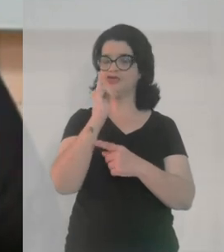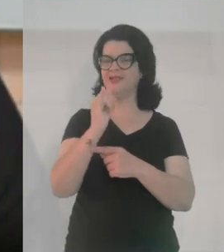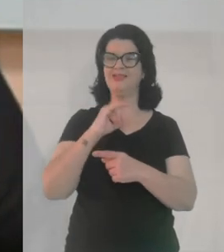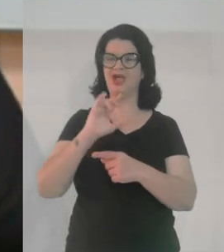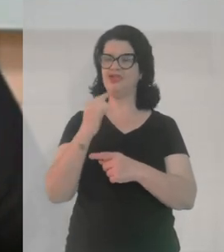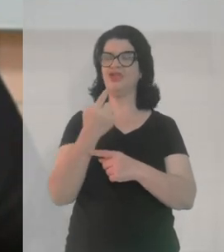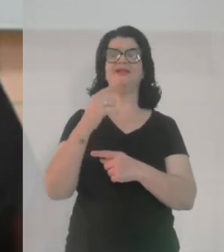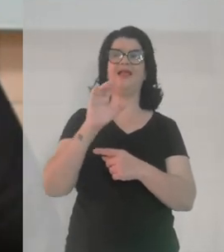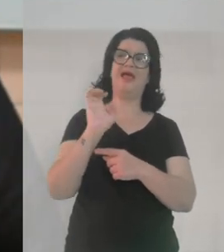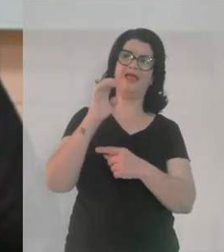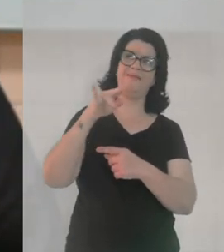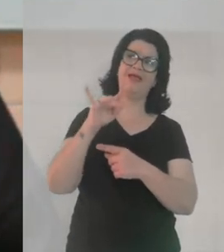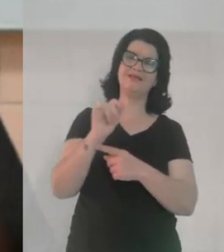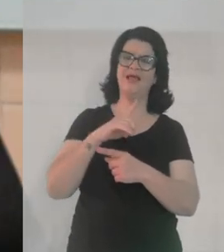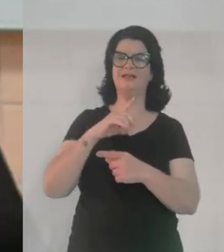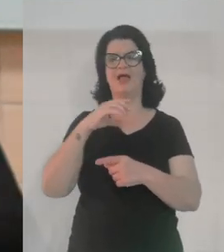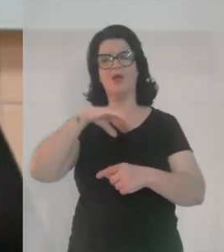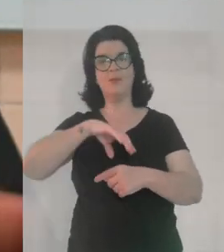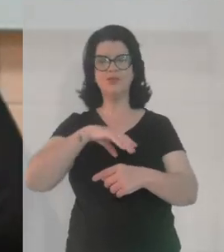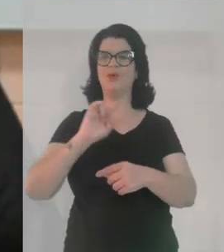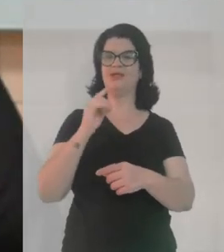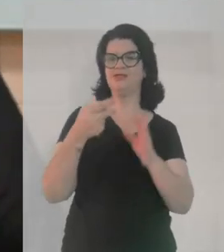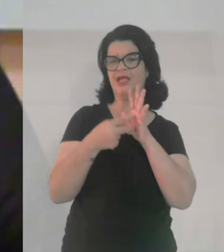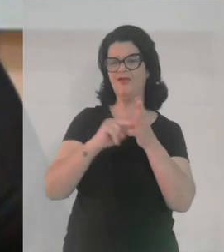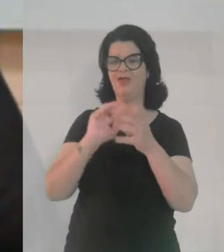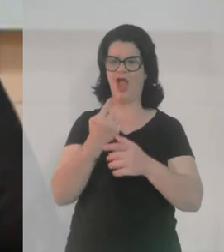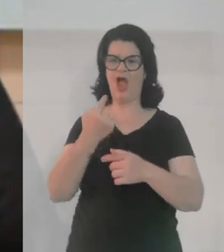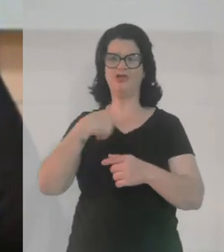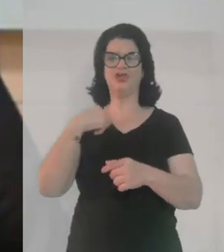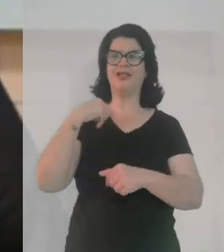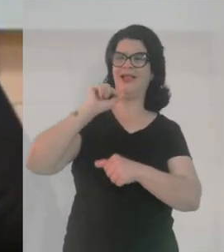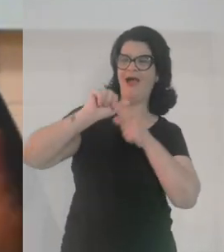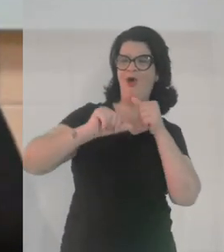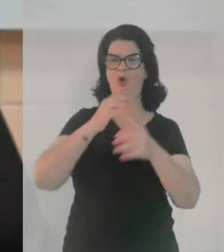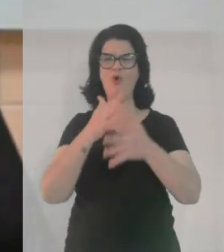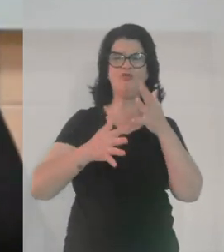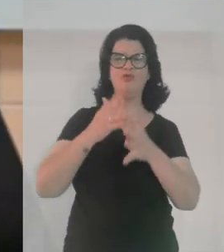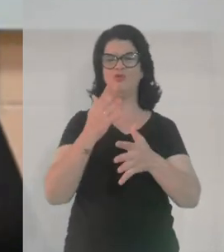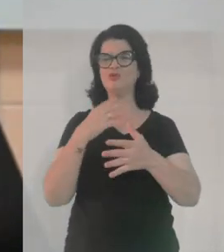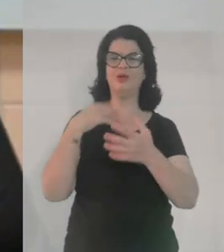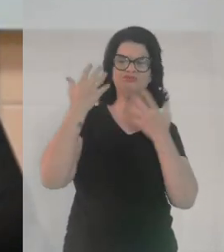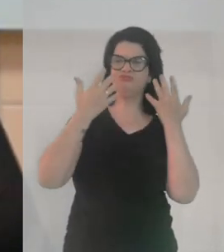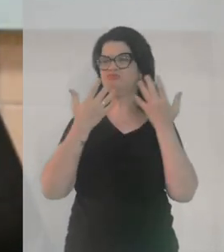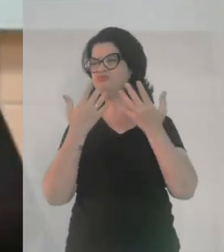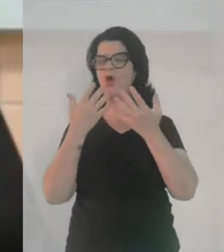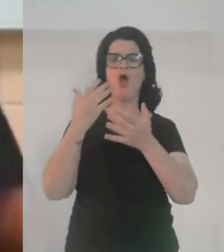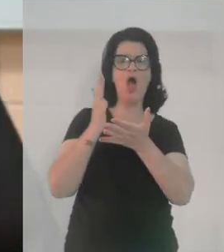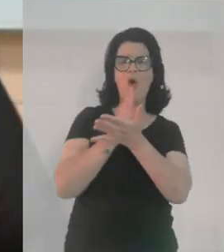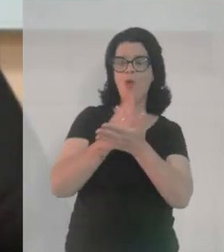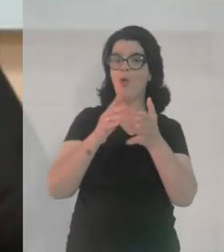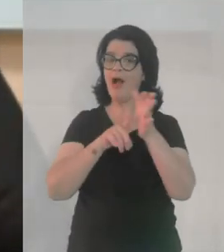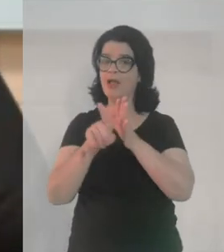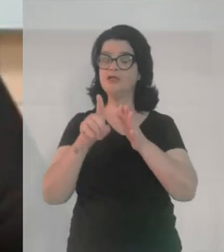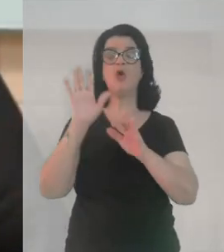está embaraçada em português, a gente está confusa, né? Eu estou embaraçado, embaraçada, eu fico confuso com alguma questão.